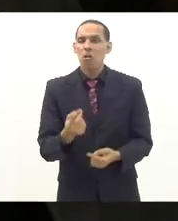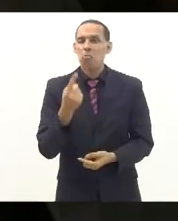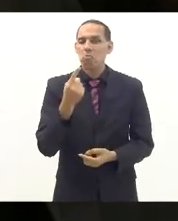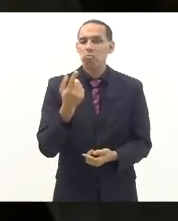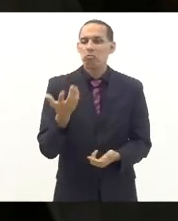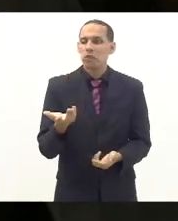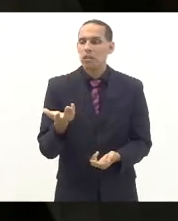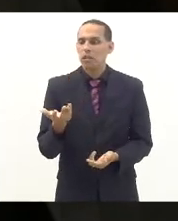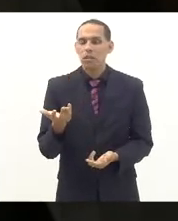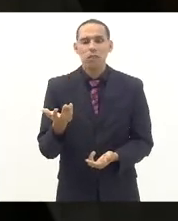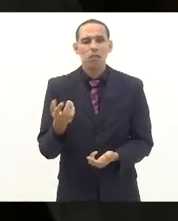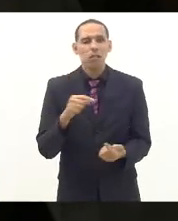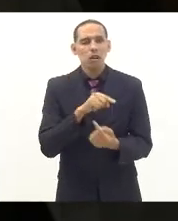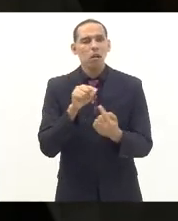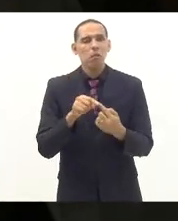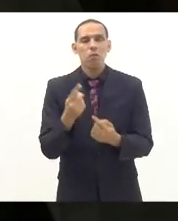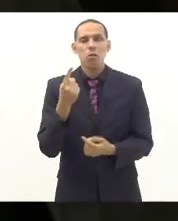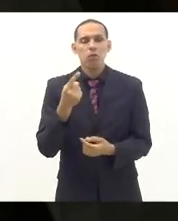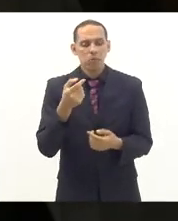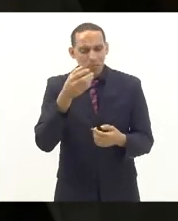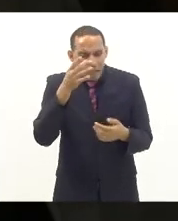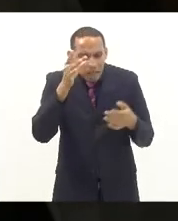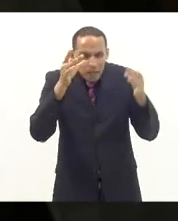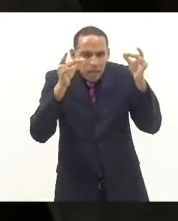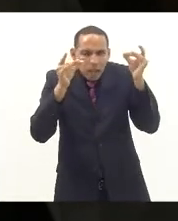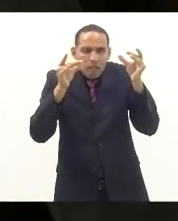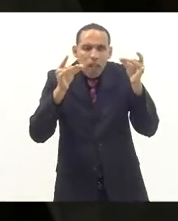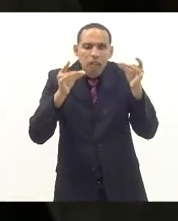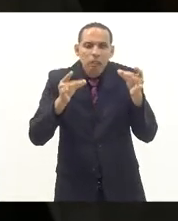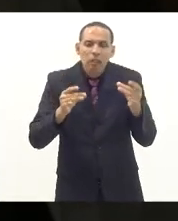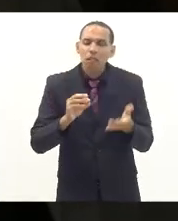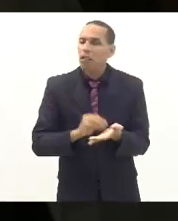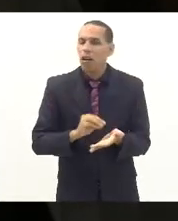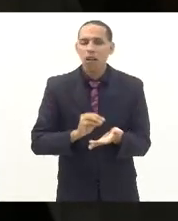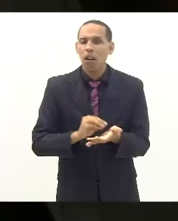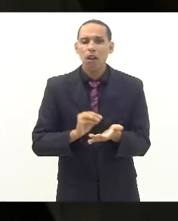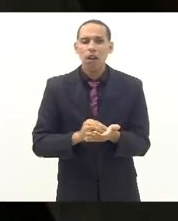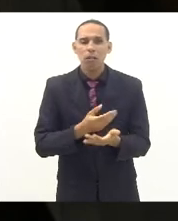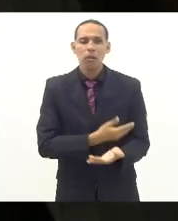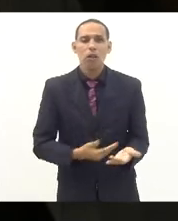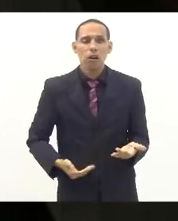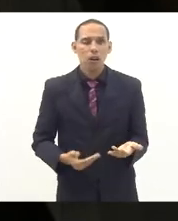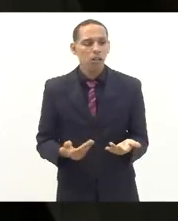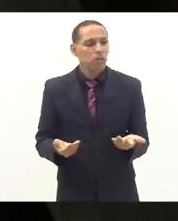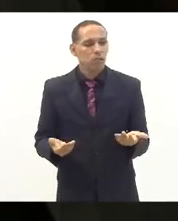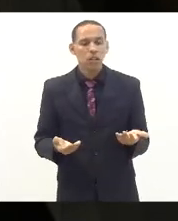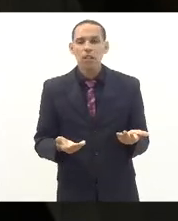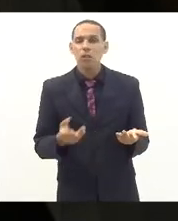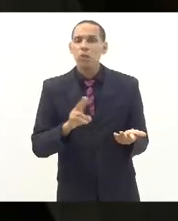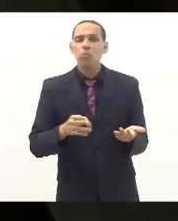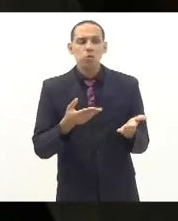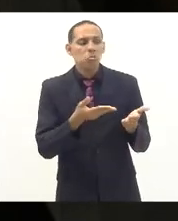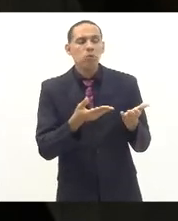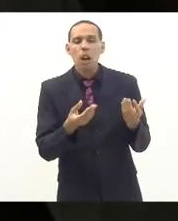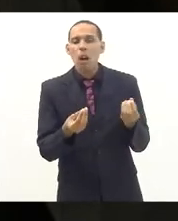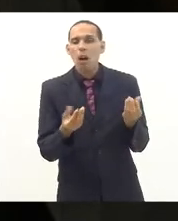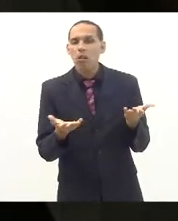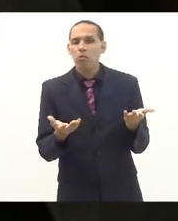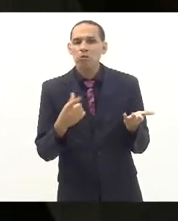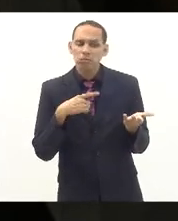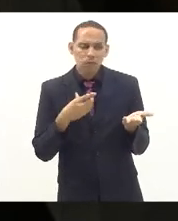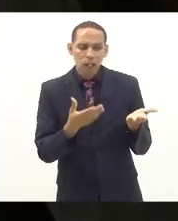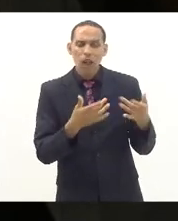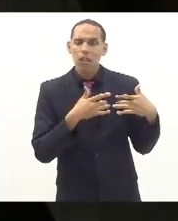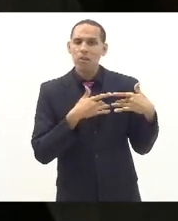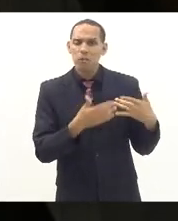tempinho o anexo de metas um não aparece bem detalhado exatamente como que o governo pretende lançar mão desse instrumento que está à disposição